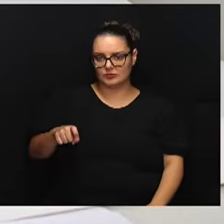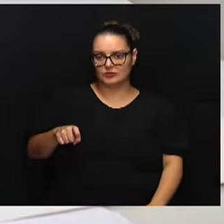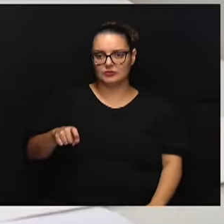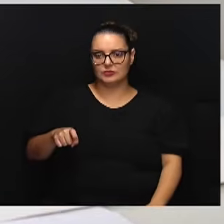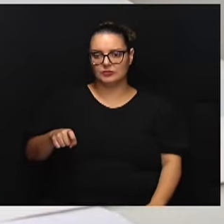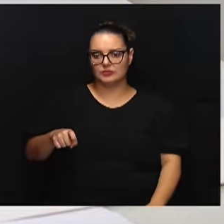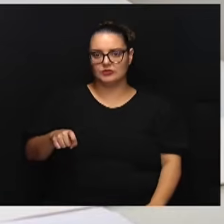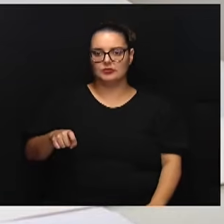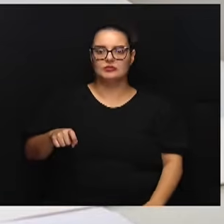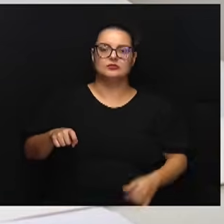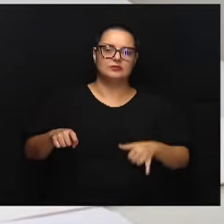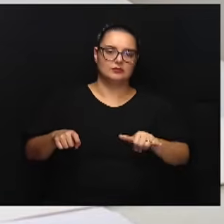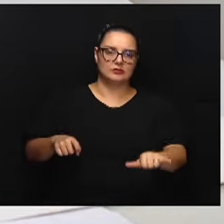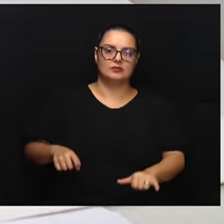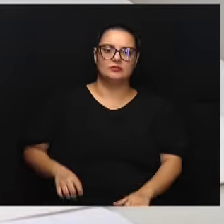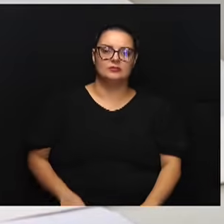Y.